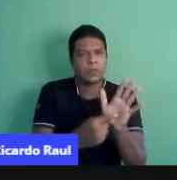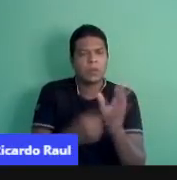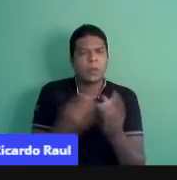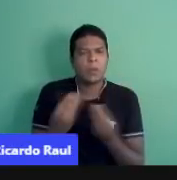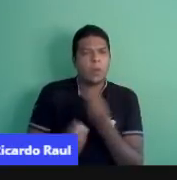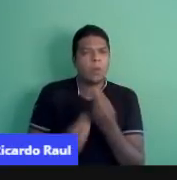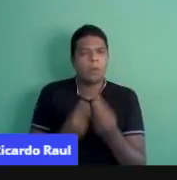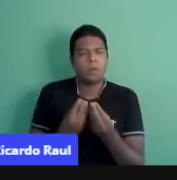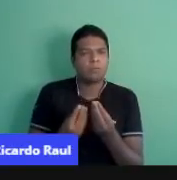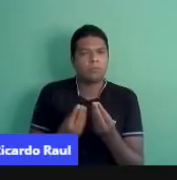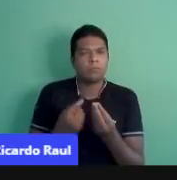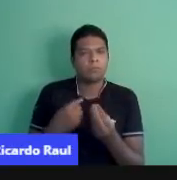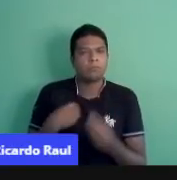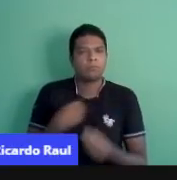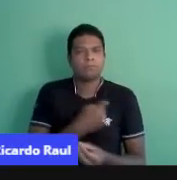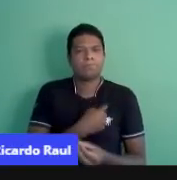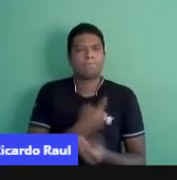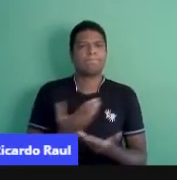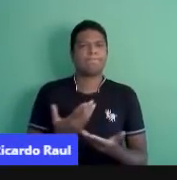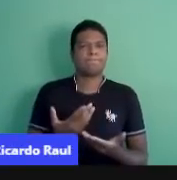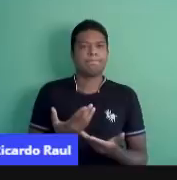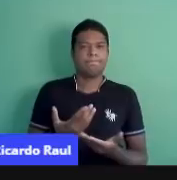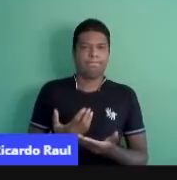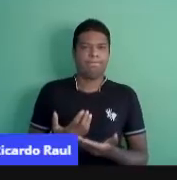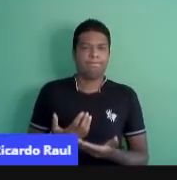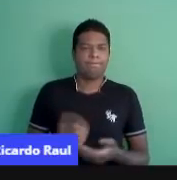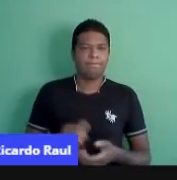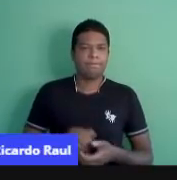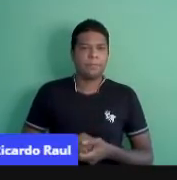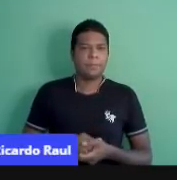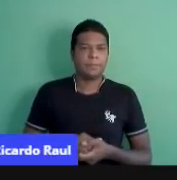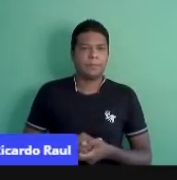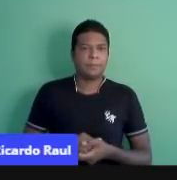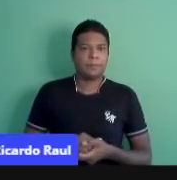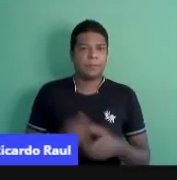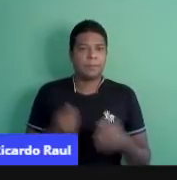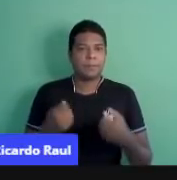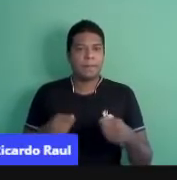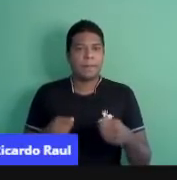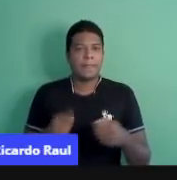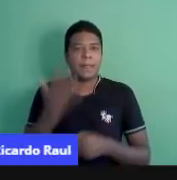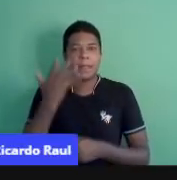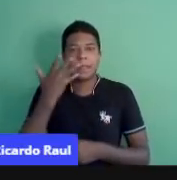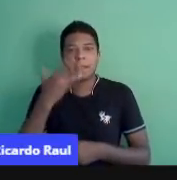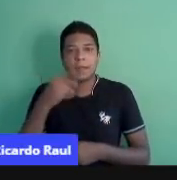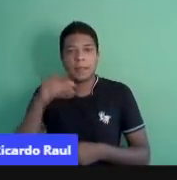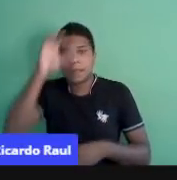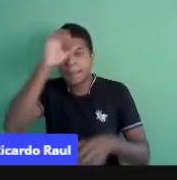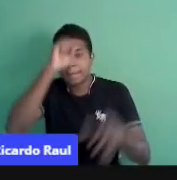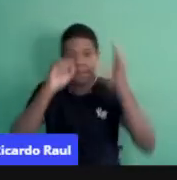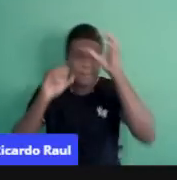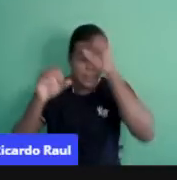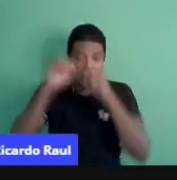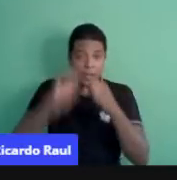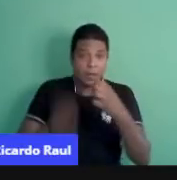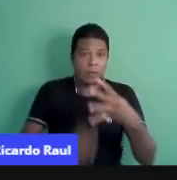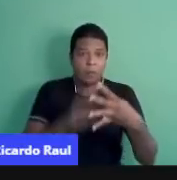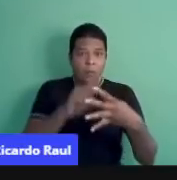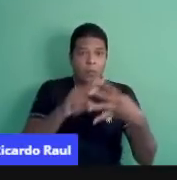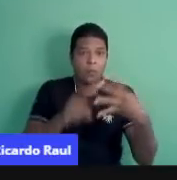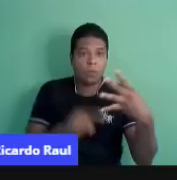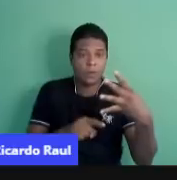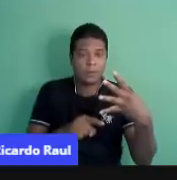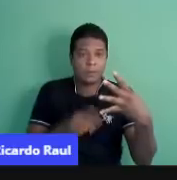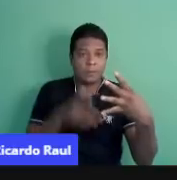vamos suprir essa necessidade da criança aprender as 4 linguagens?